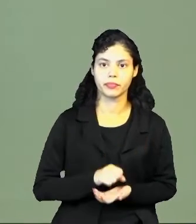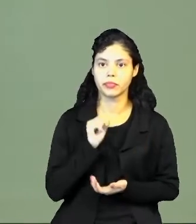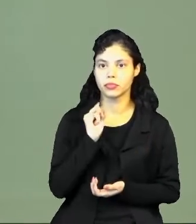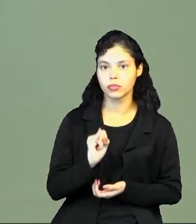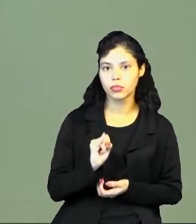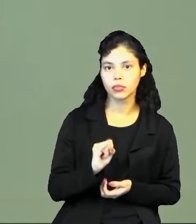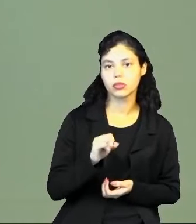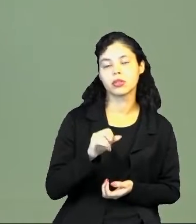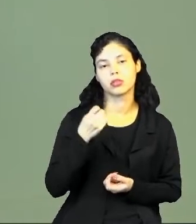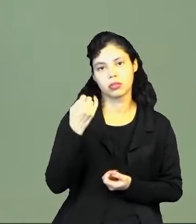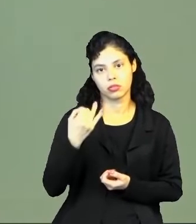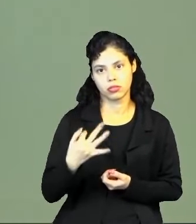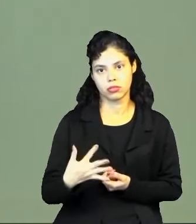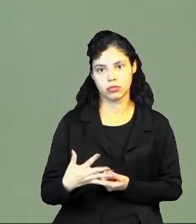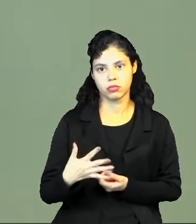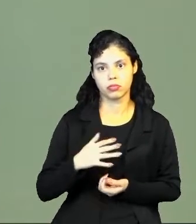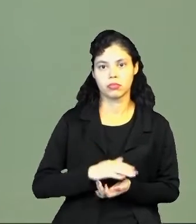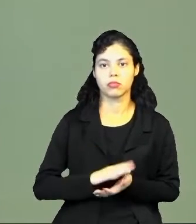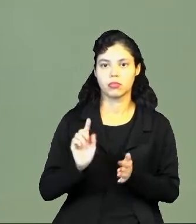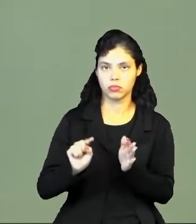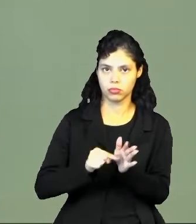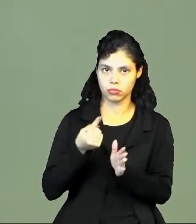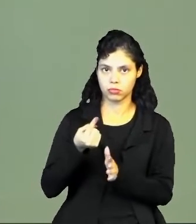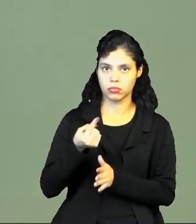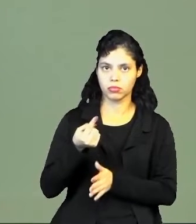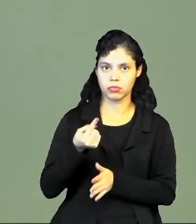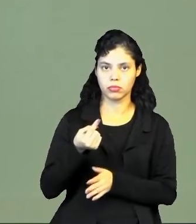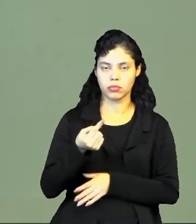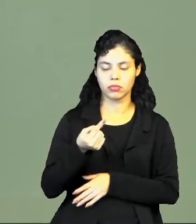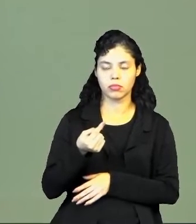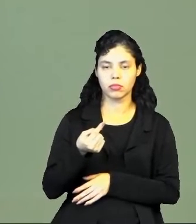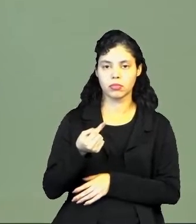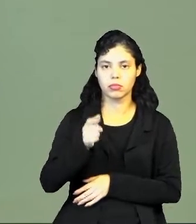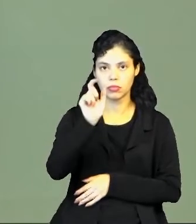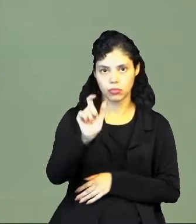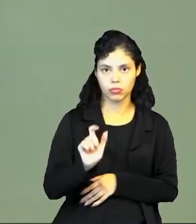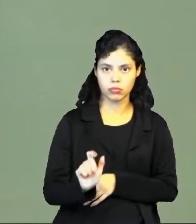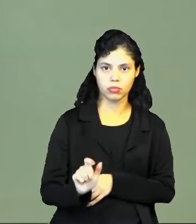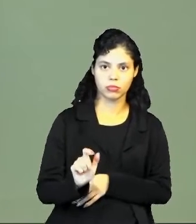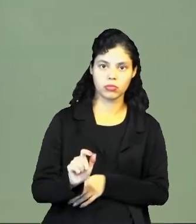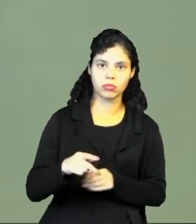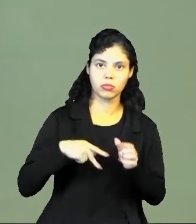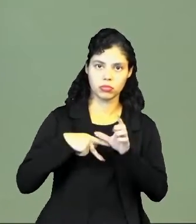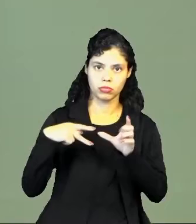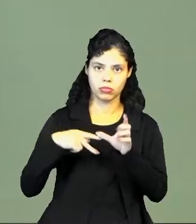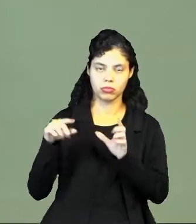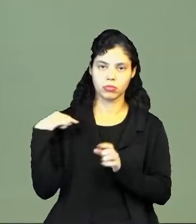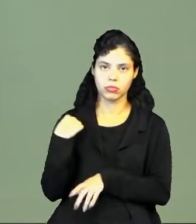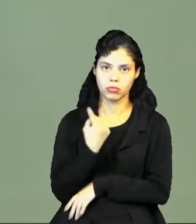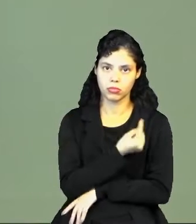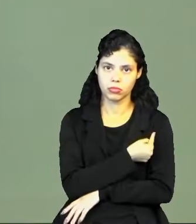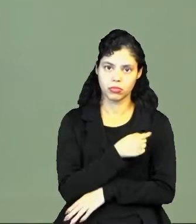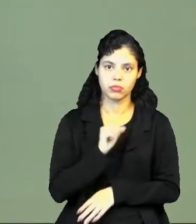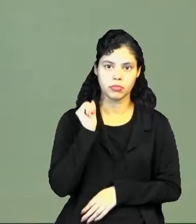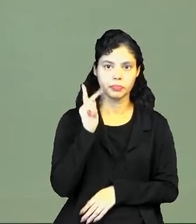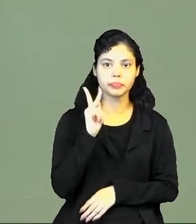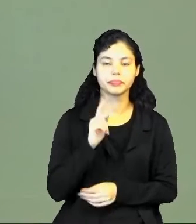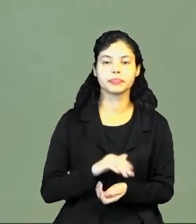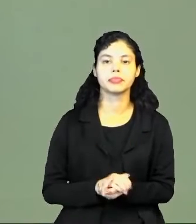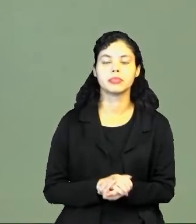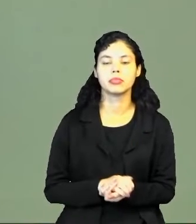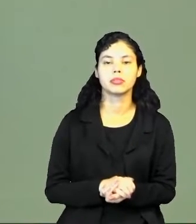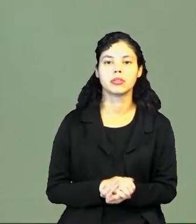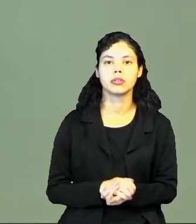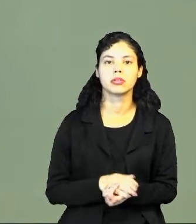ele for citado, né, na primeira pessoa, é o pronome eu, ou no plural, é nós, ok? Que é